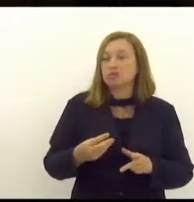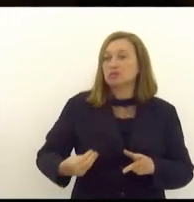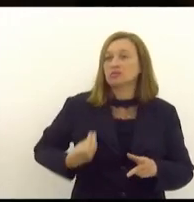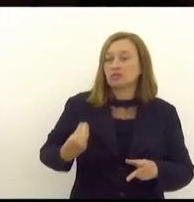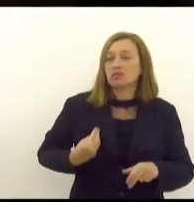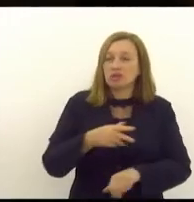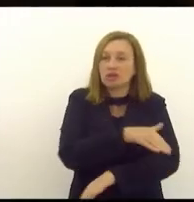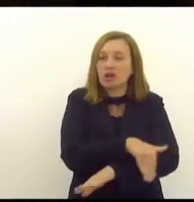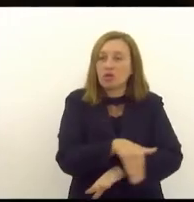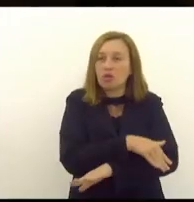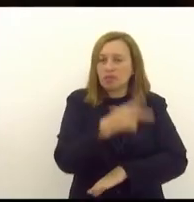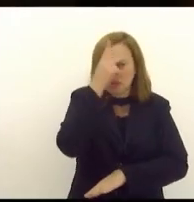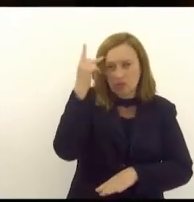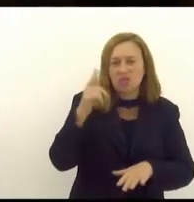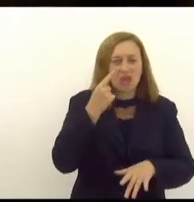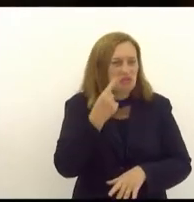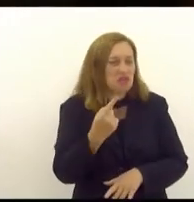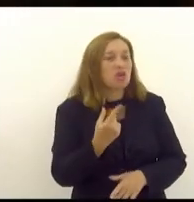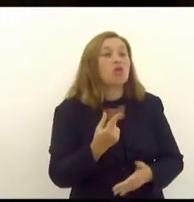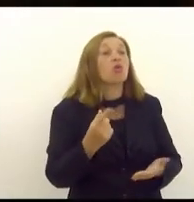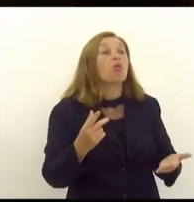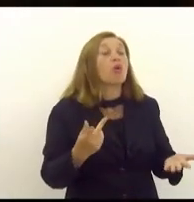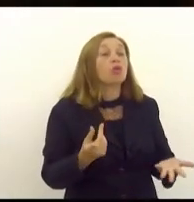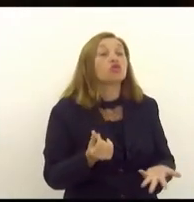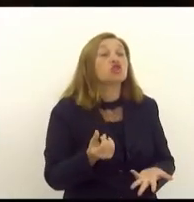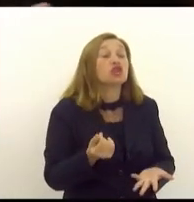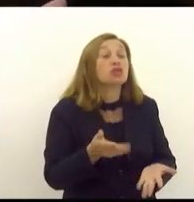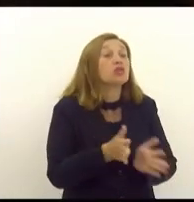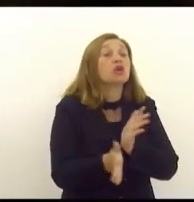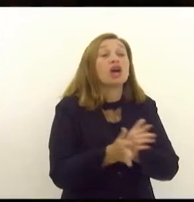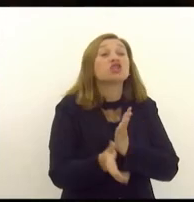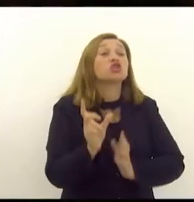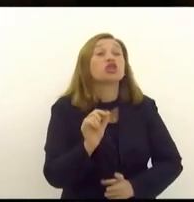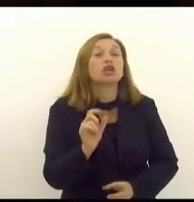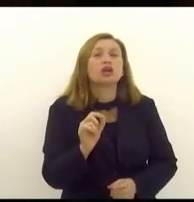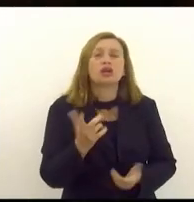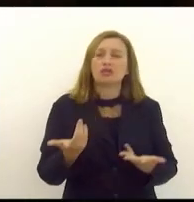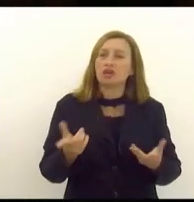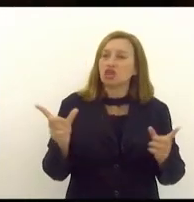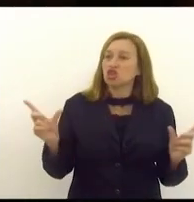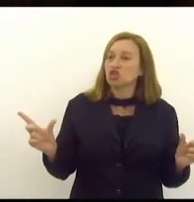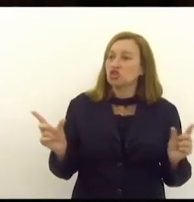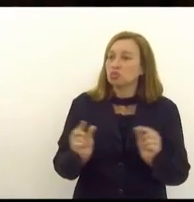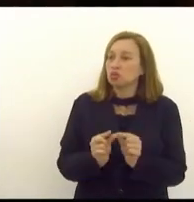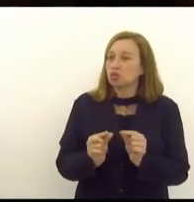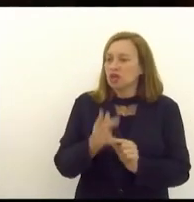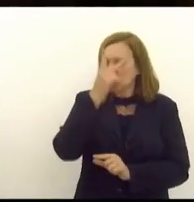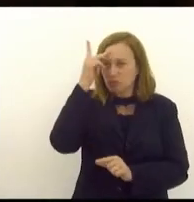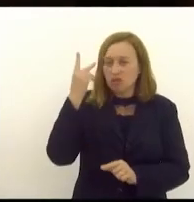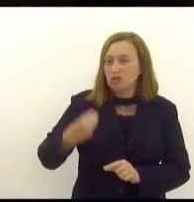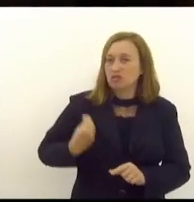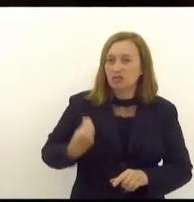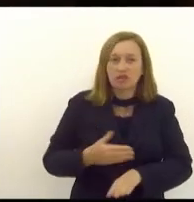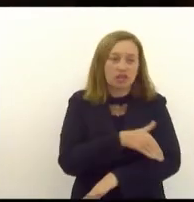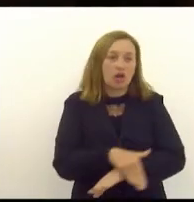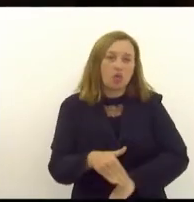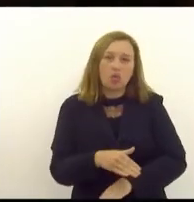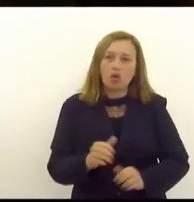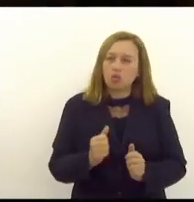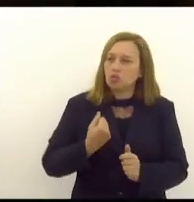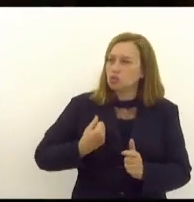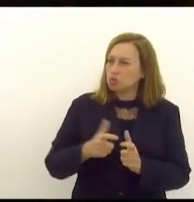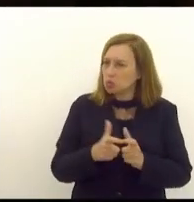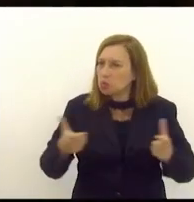gente quer saber o que foi feito com esse dinheiro porque ao invés de diminuir aumentou Prefeito Eduardo Paes vai ter que se explicar